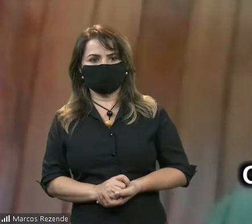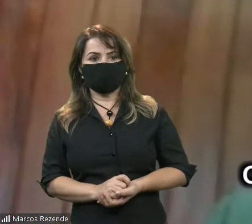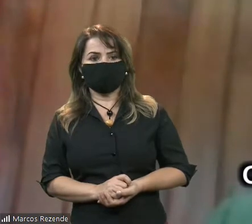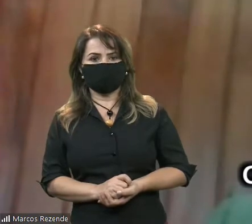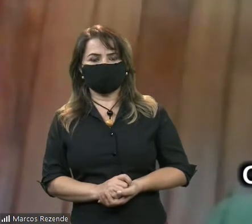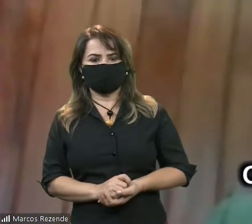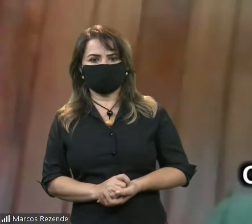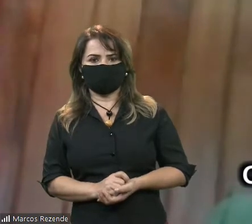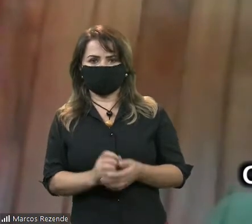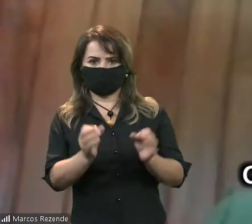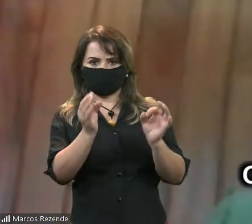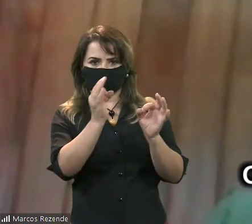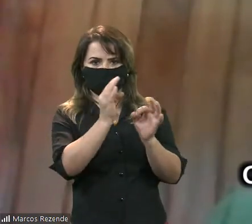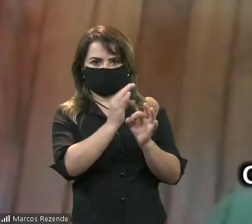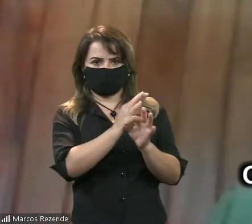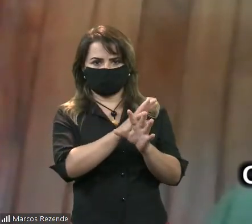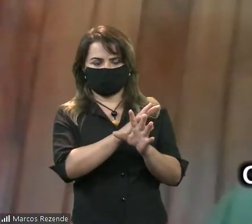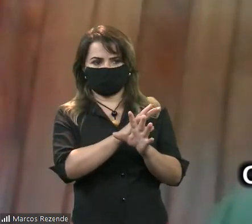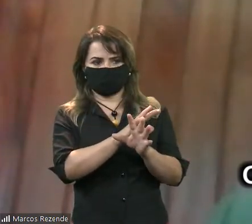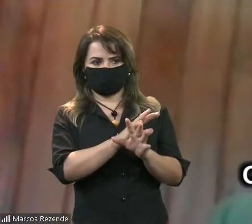Então, terminando aqui.